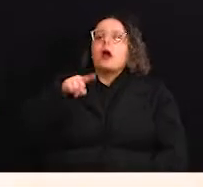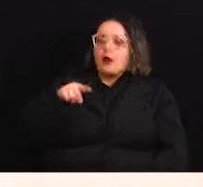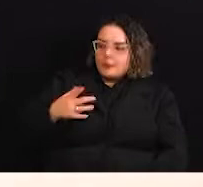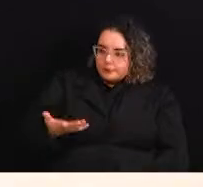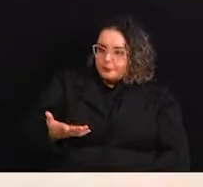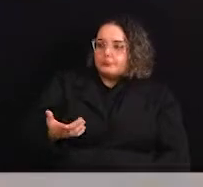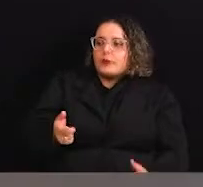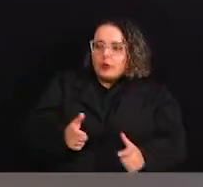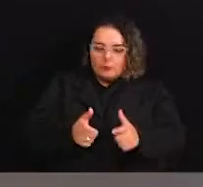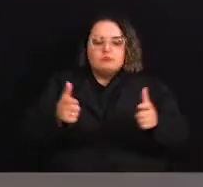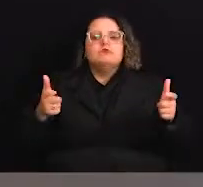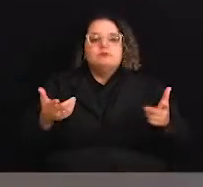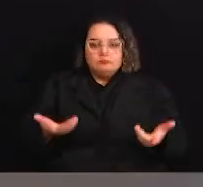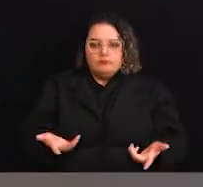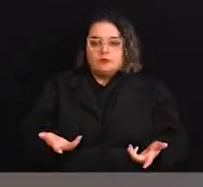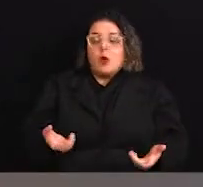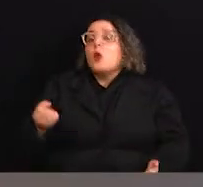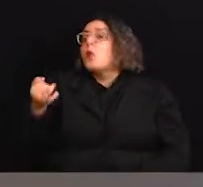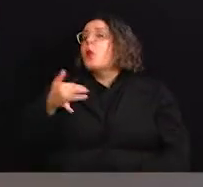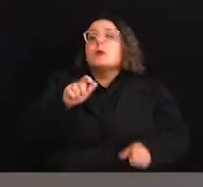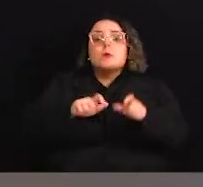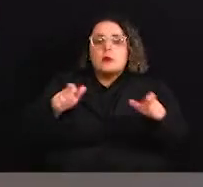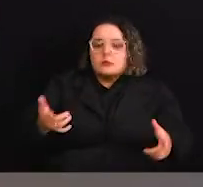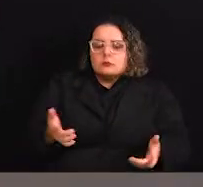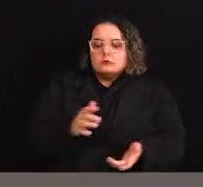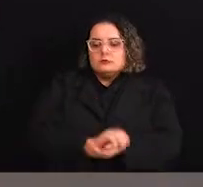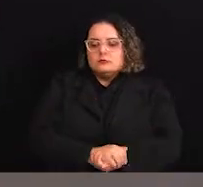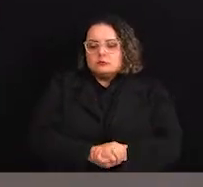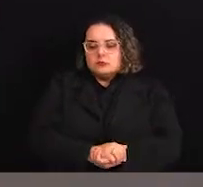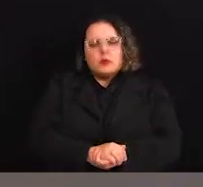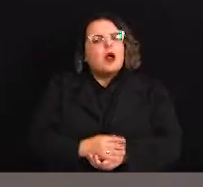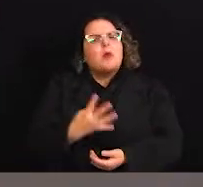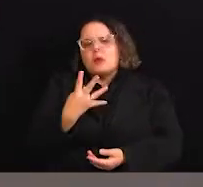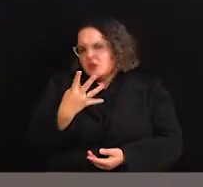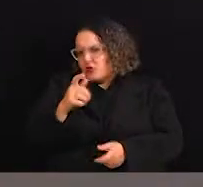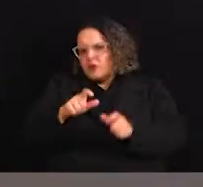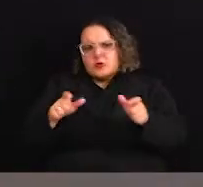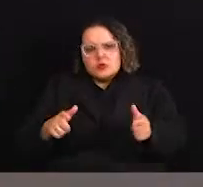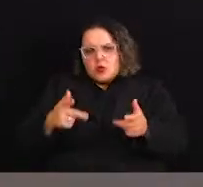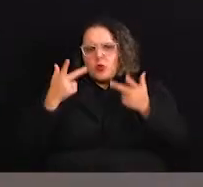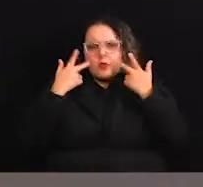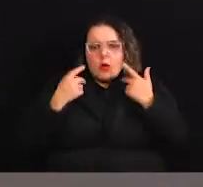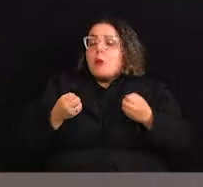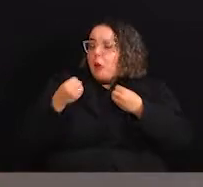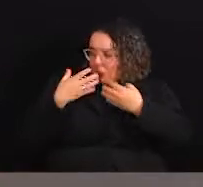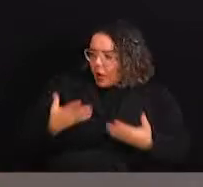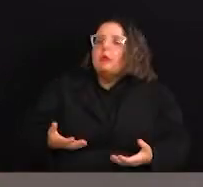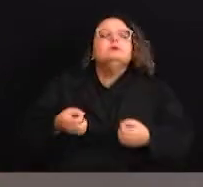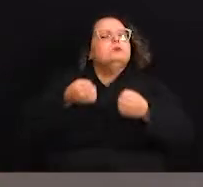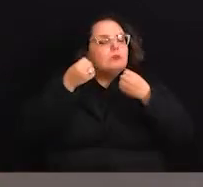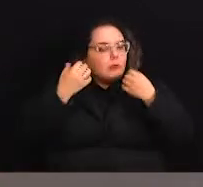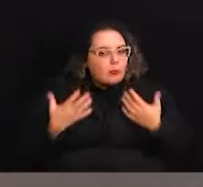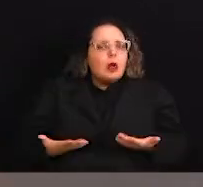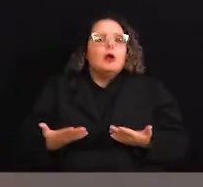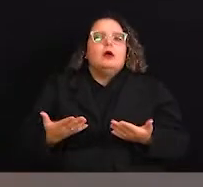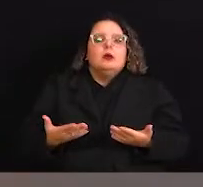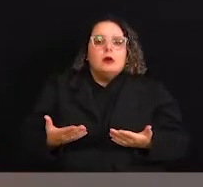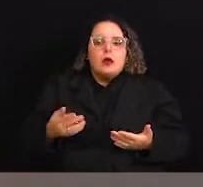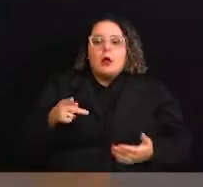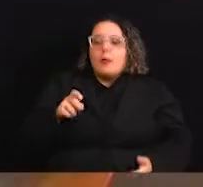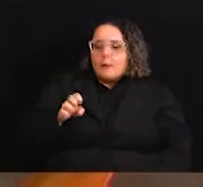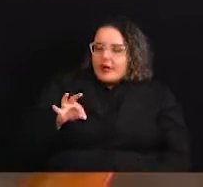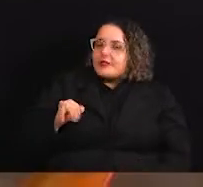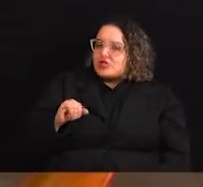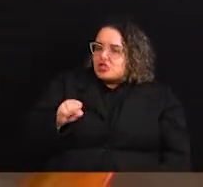bastante, ela é bem grande. Dá pra quantas pessoas? Ah, serve umas 4 pessoas, tranquilo. Bem servido? É bem servido, é um